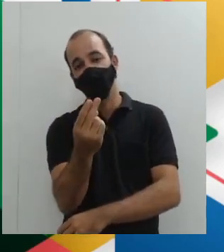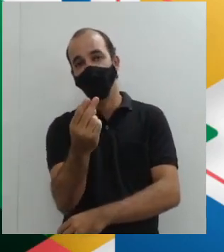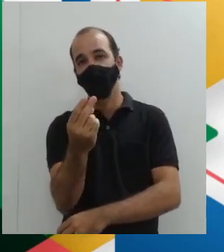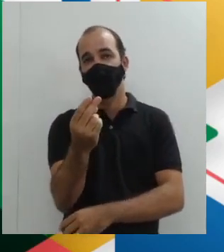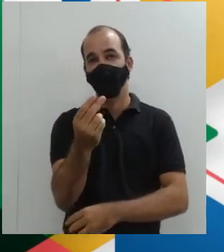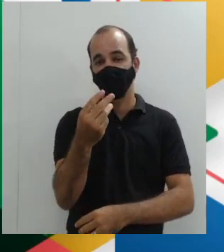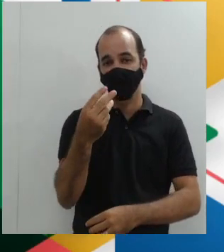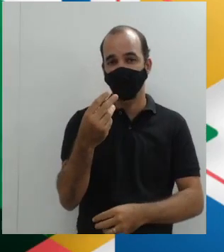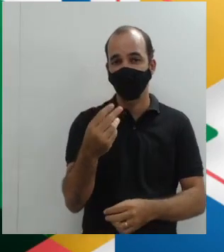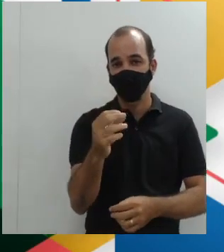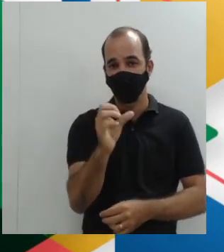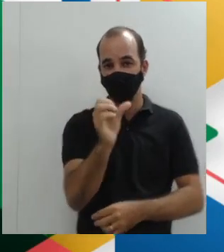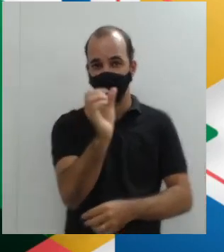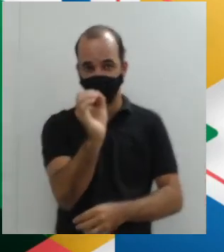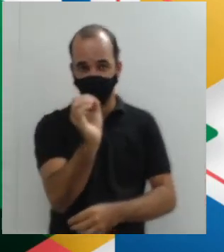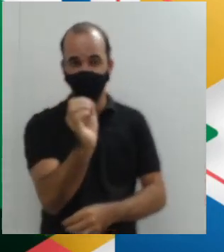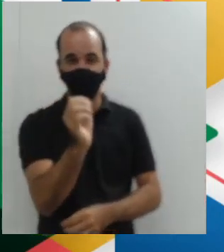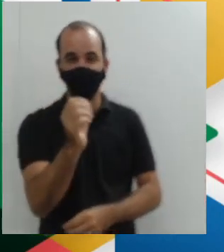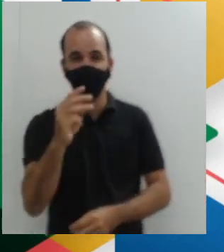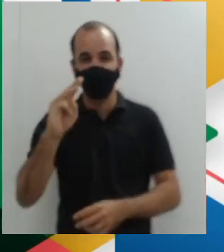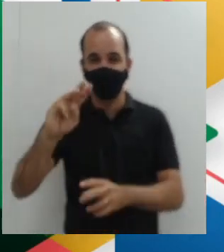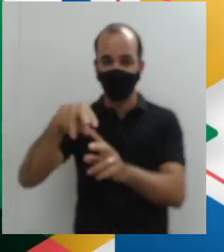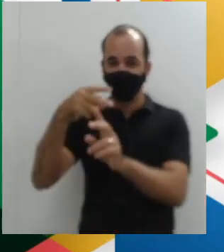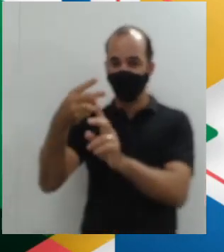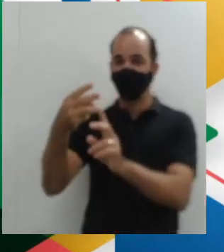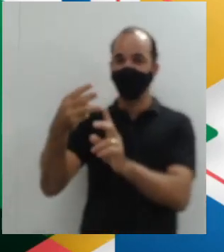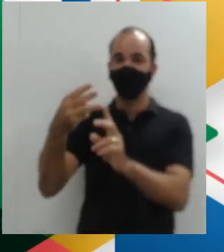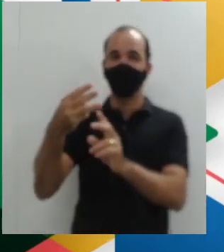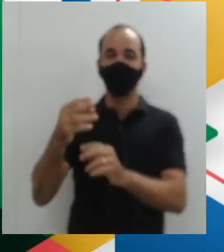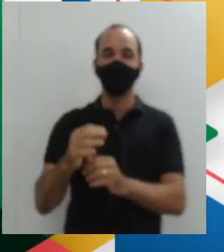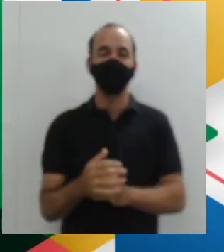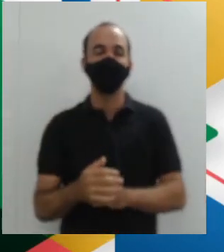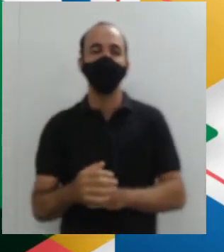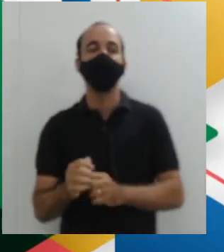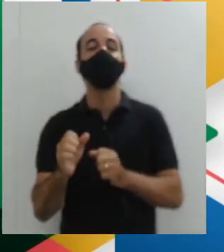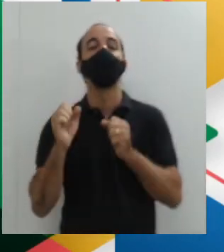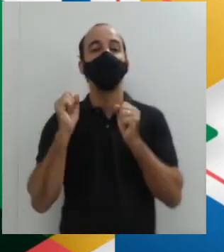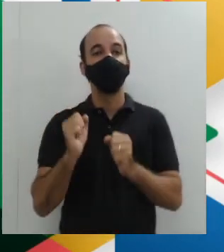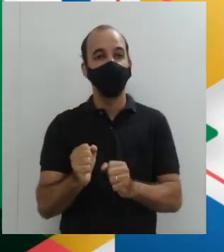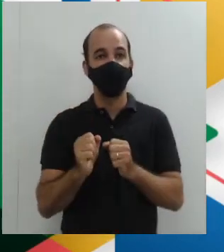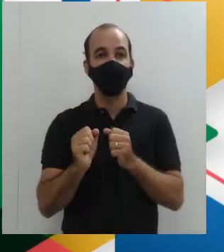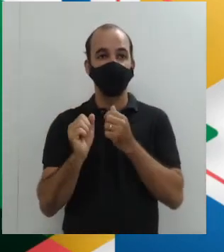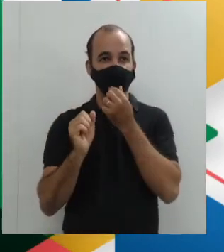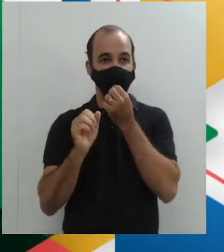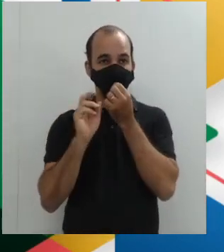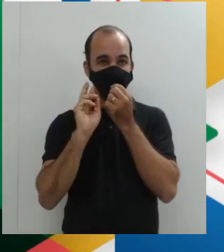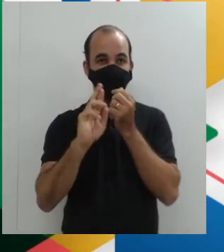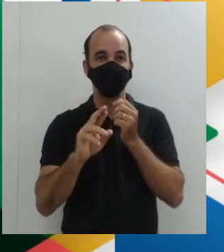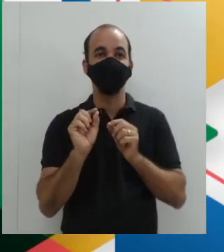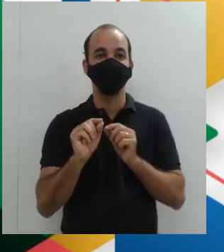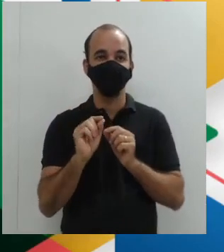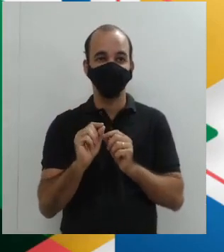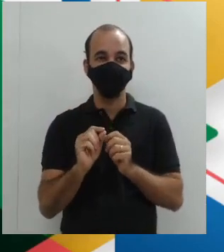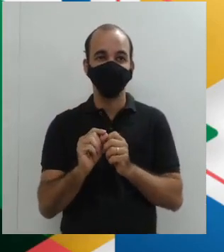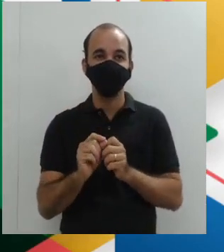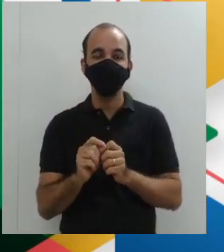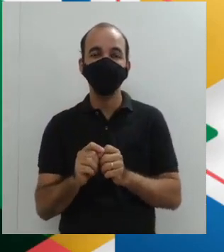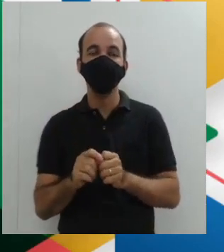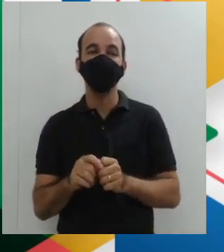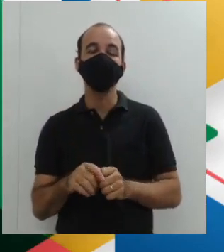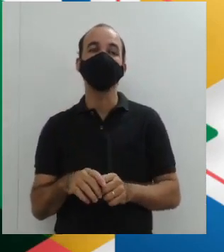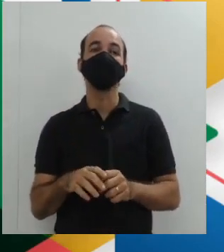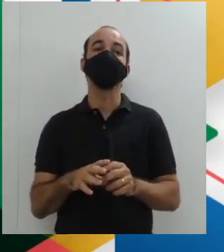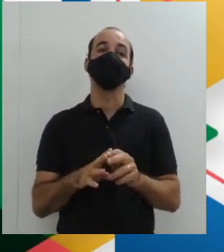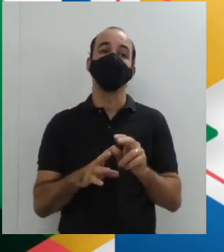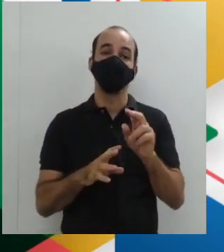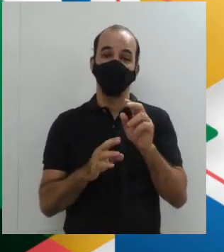o seguinte: o volume de um cubo ou de um paralelepípedo, tá certo? É dado pelo